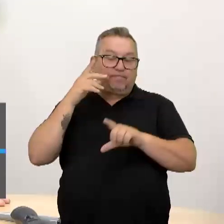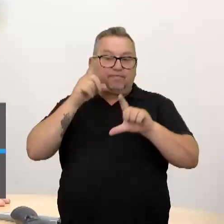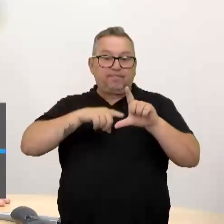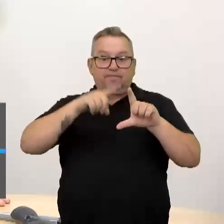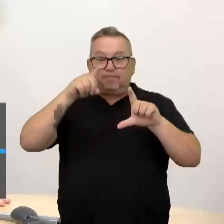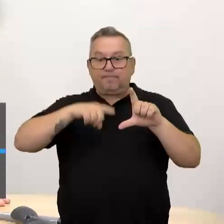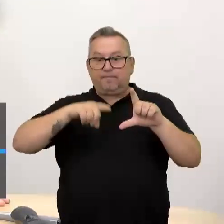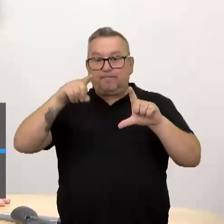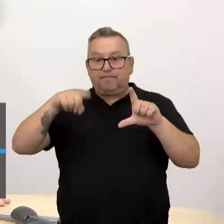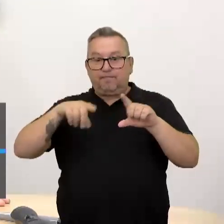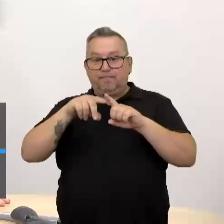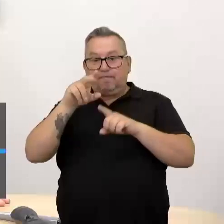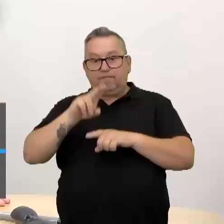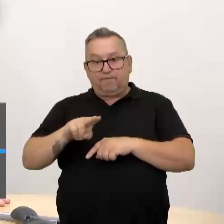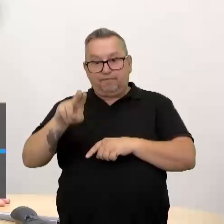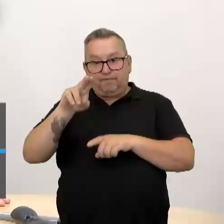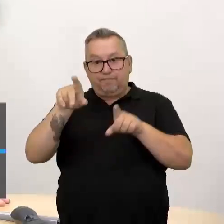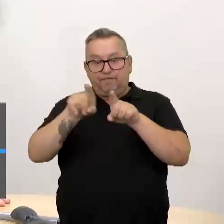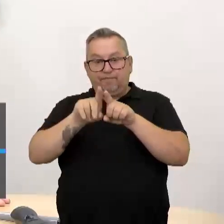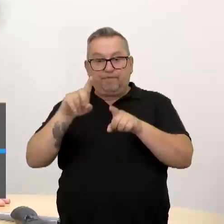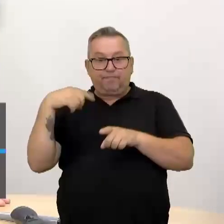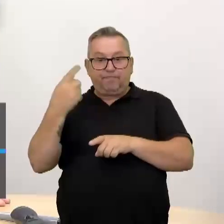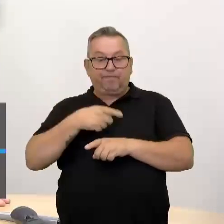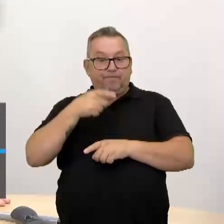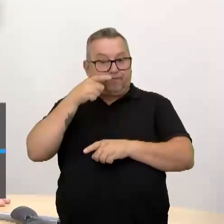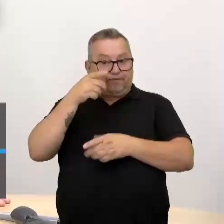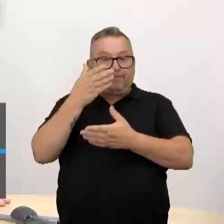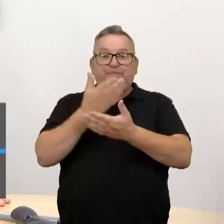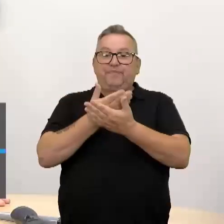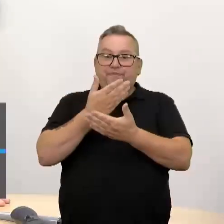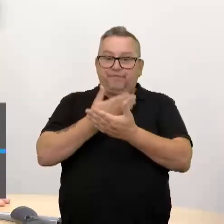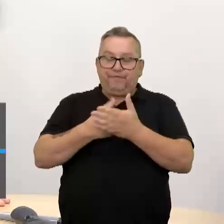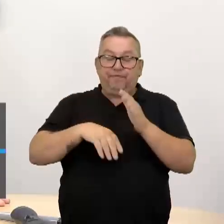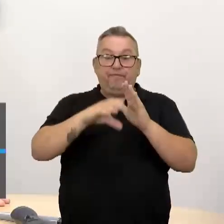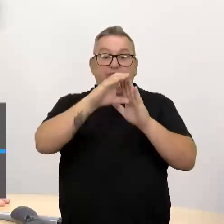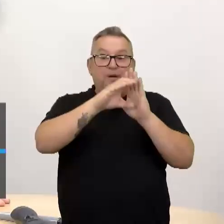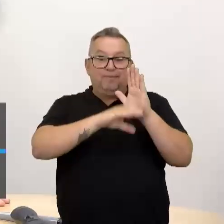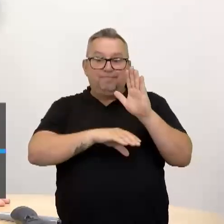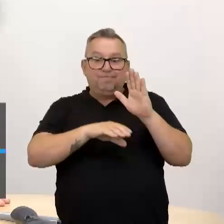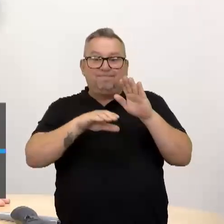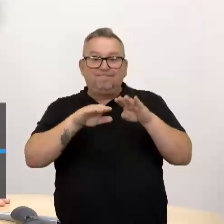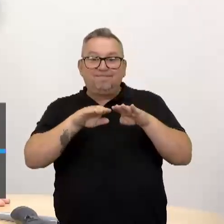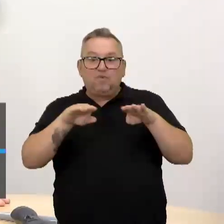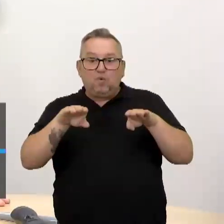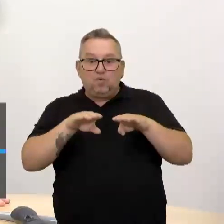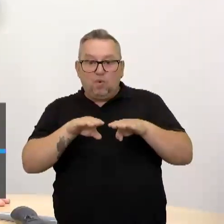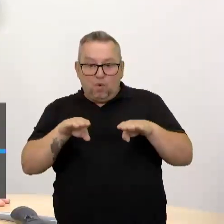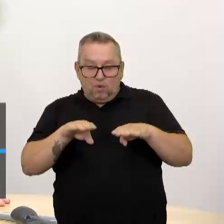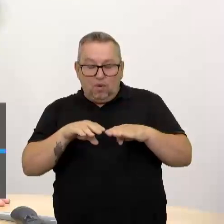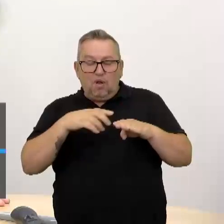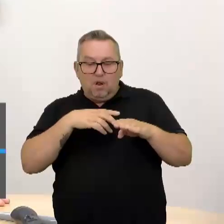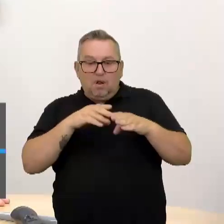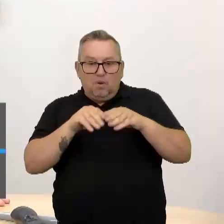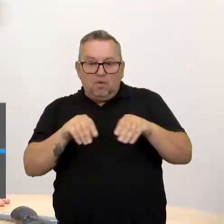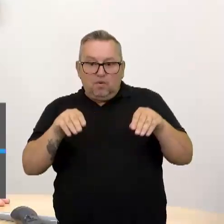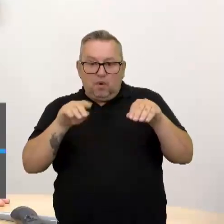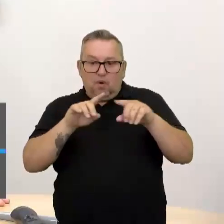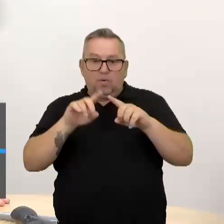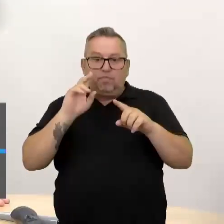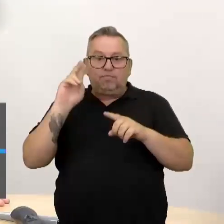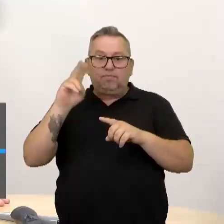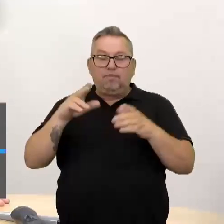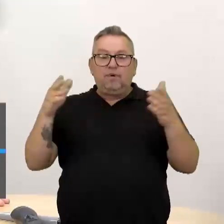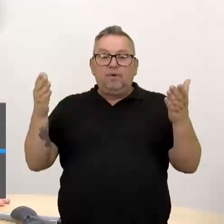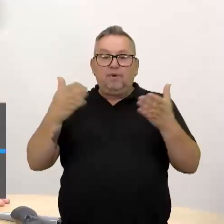e como utilizar eles. E é isso que nós vamos ver nessa aula, né, a classificação dos solos. Né, porque a gente tem os tipos de solos, mas o que nós